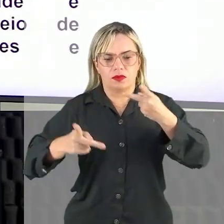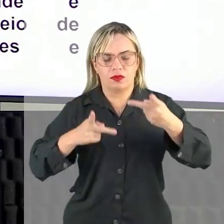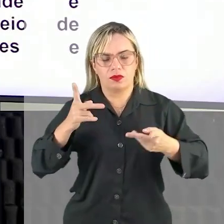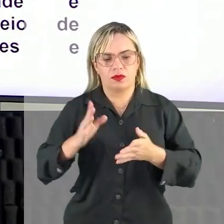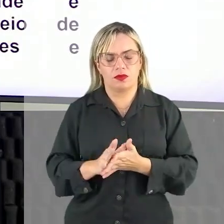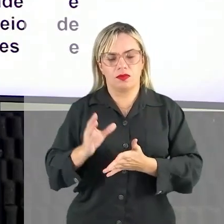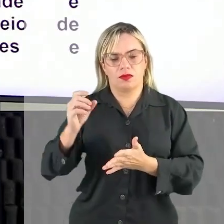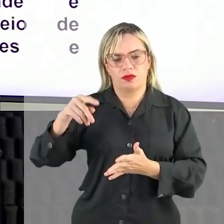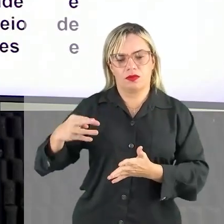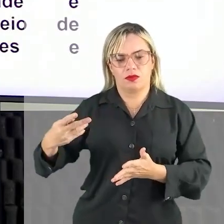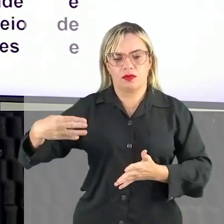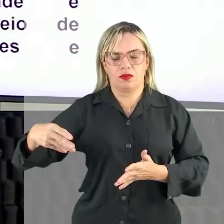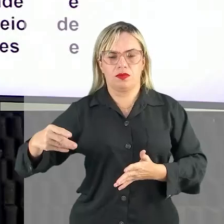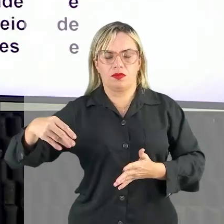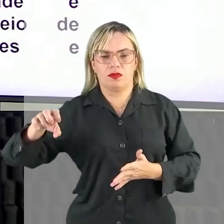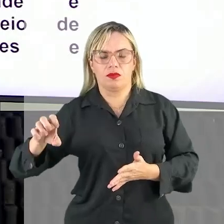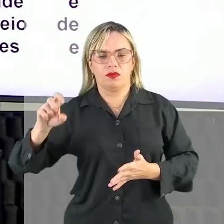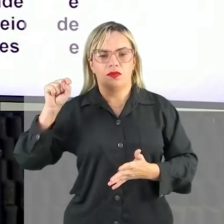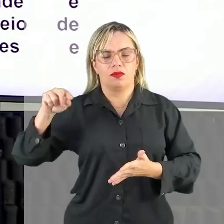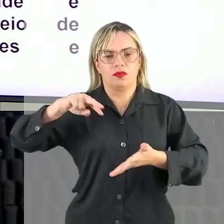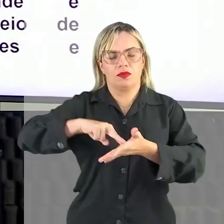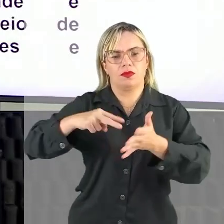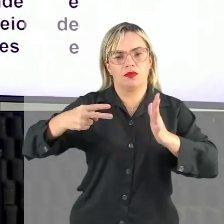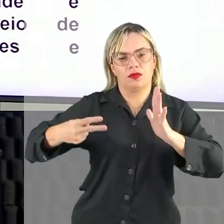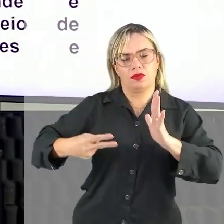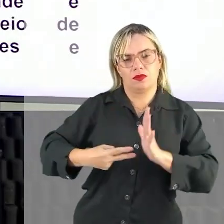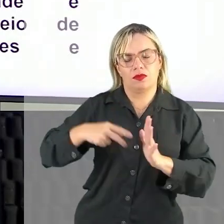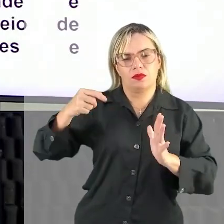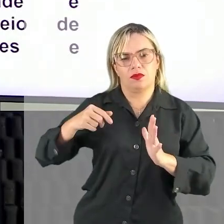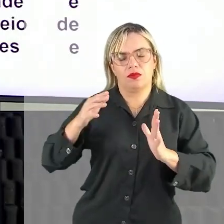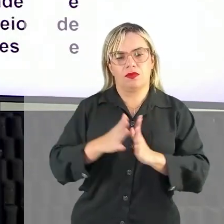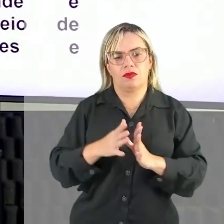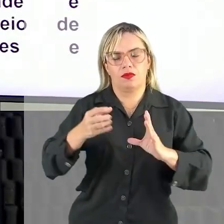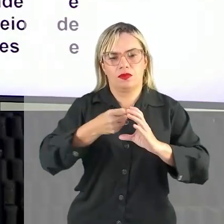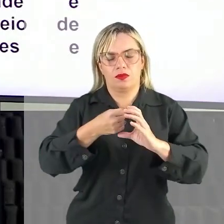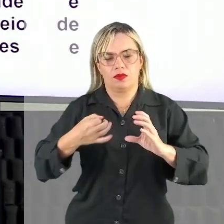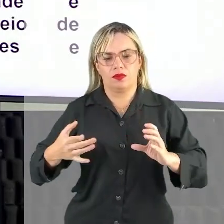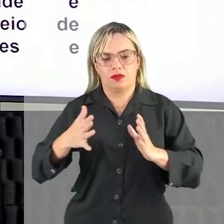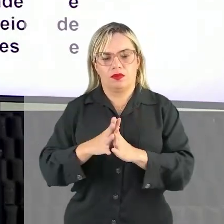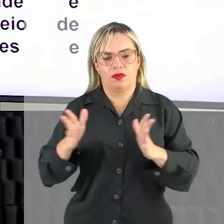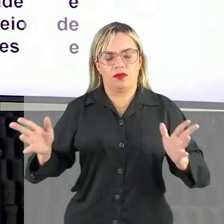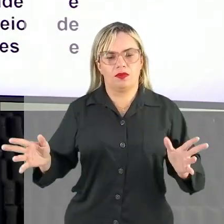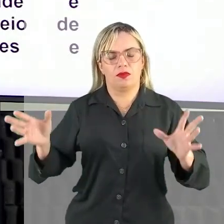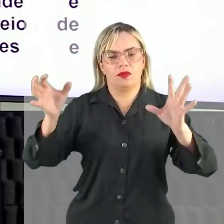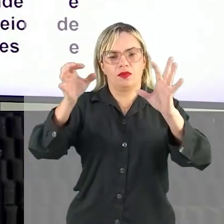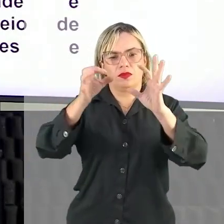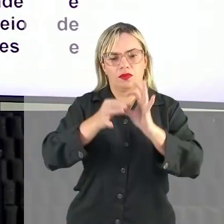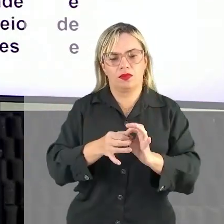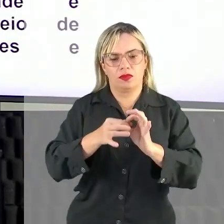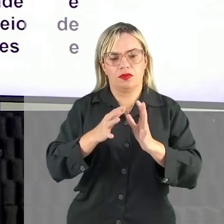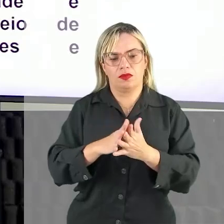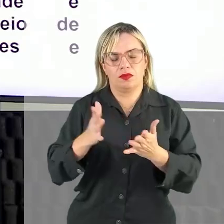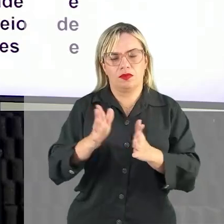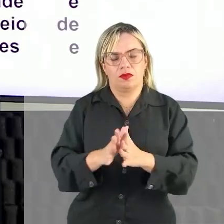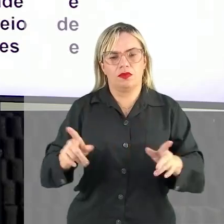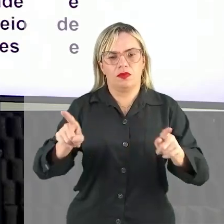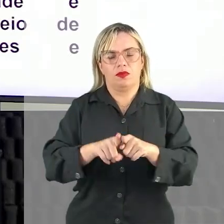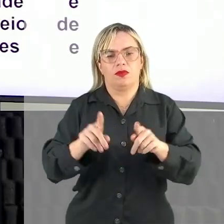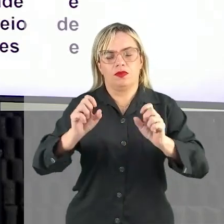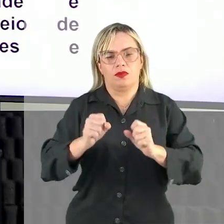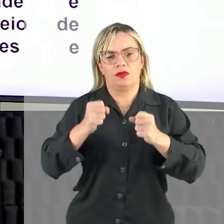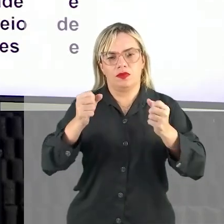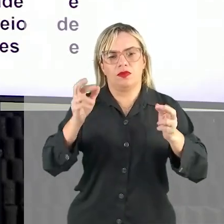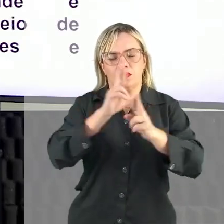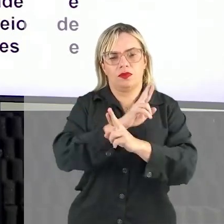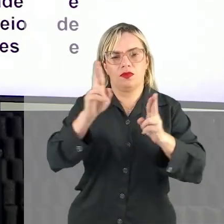contigo tem a ver com o aspecto de entrelaçamento então contiguidade também pode ser